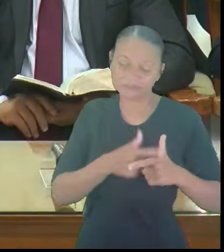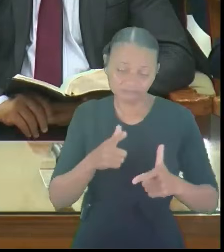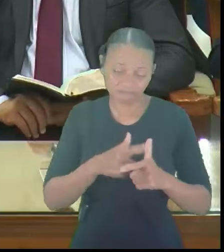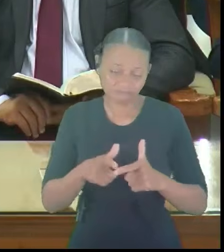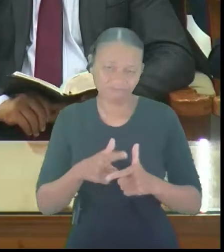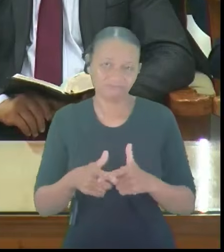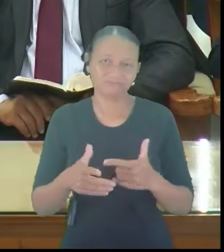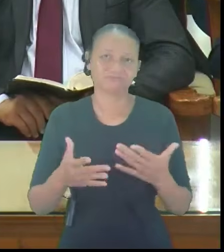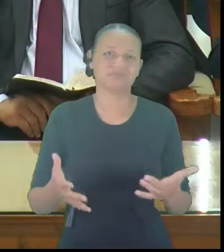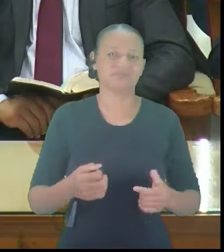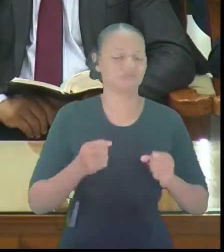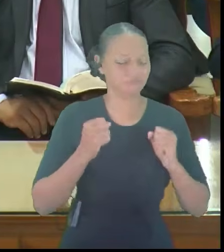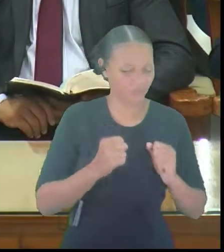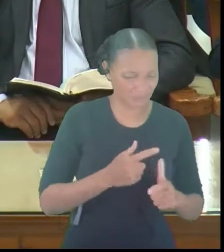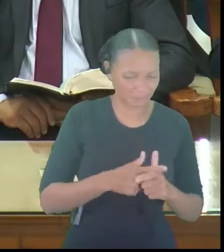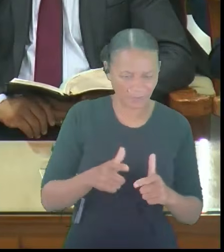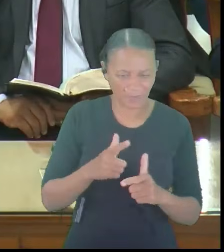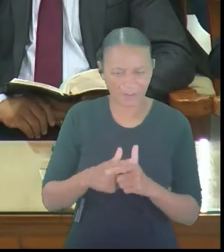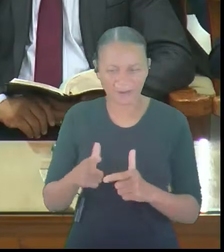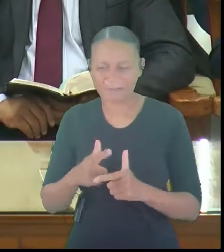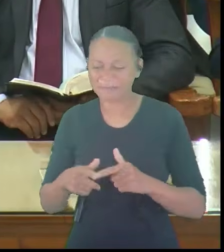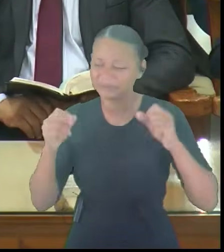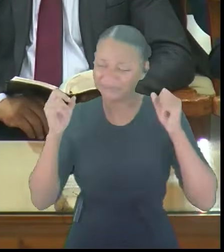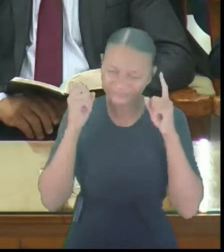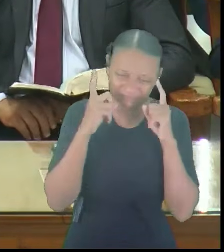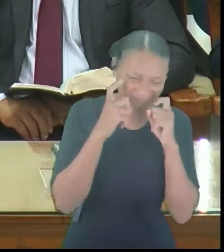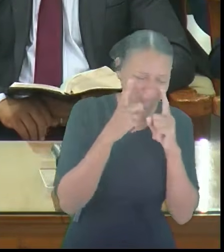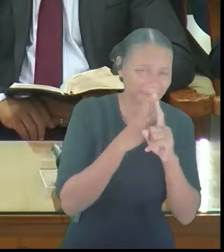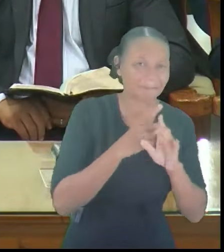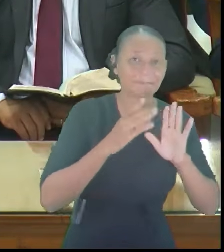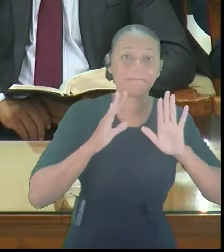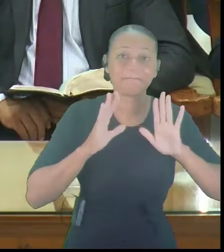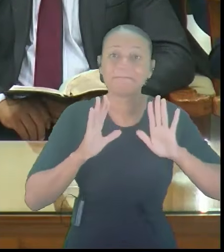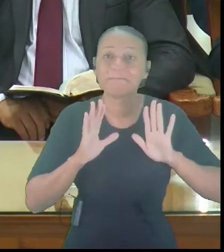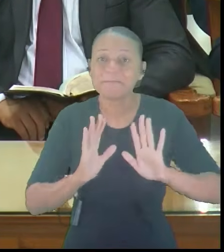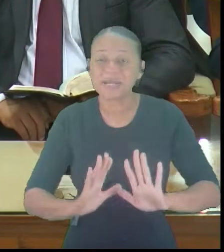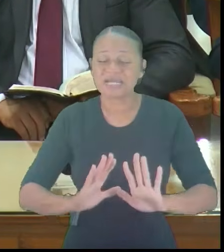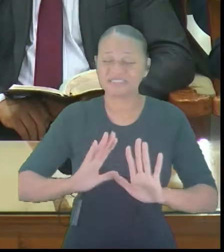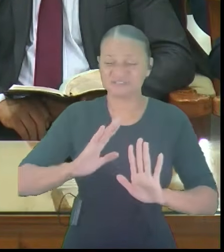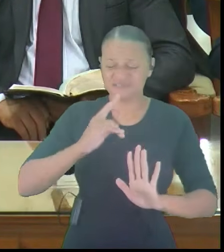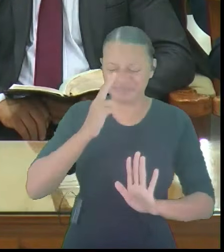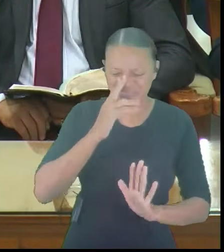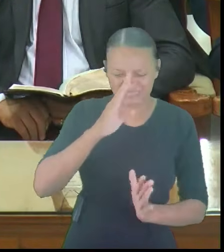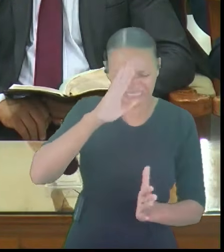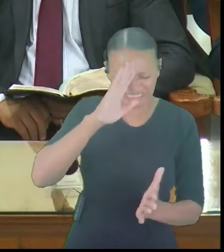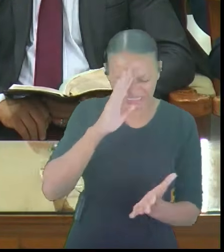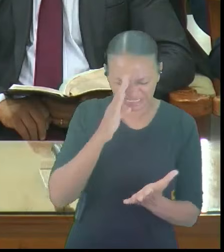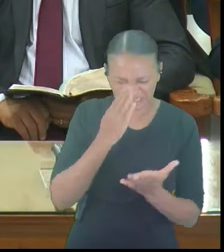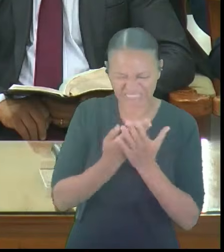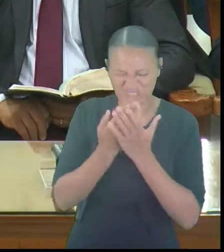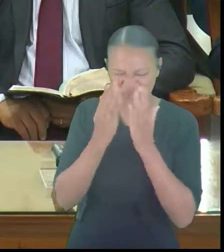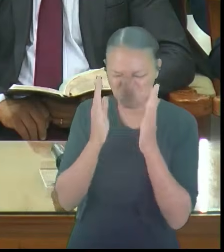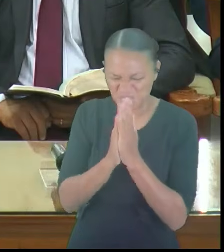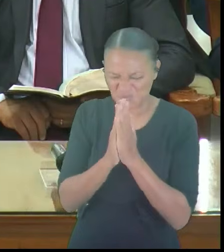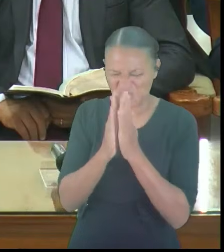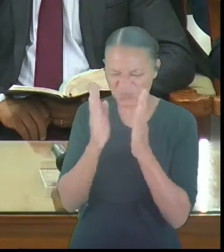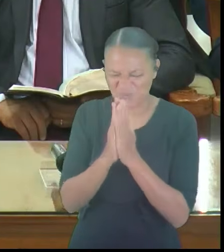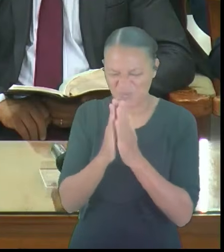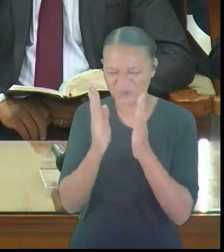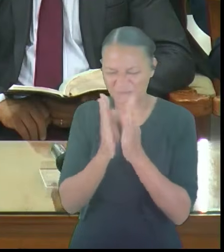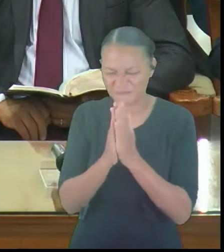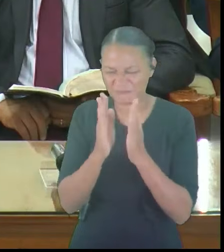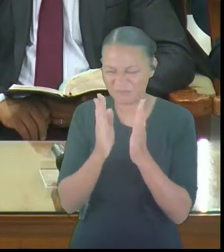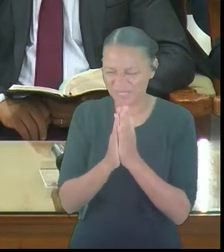pode até dar um problema, pode até dar uma dificuldade, mas se tiver crente orando, a credibilidade vai